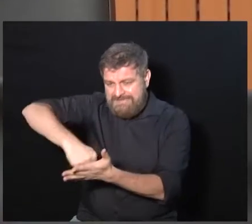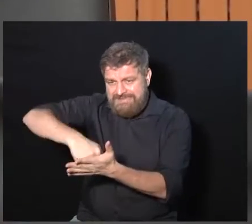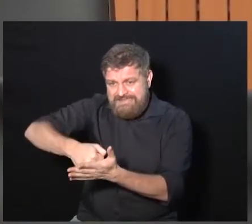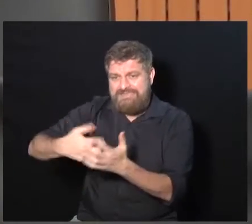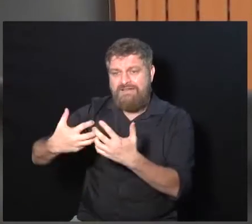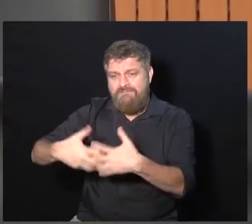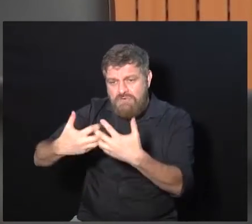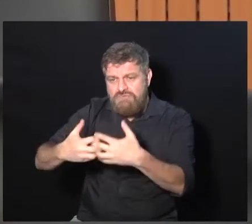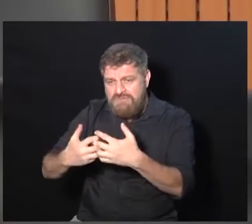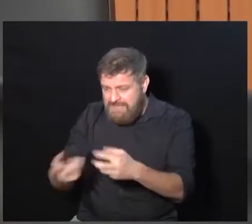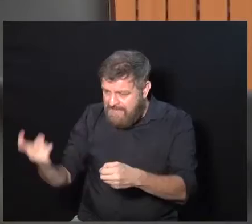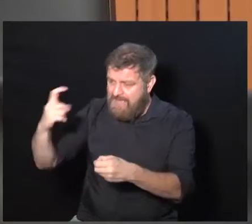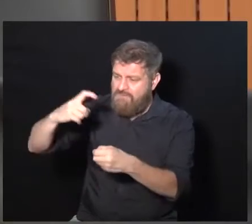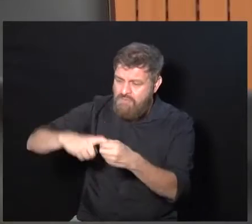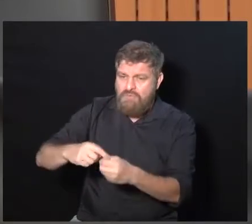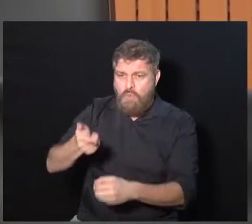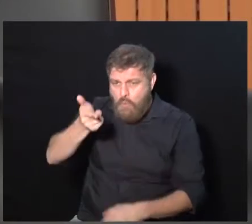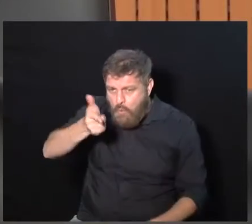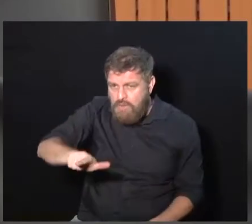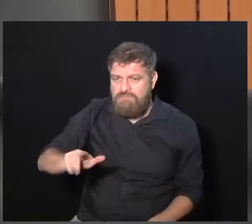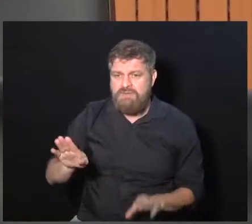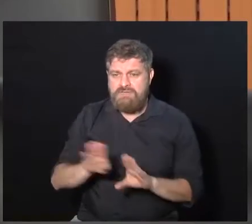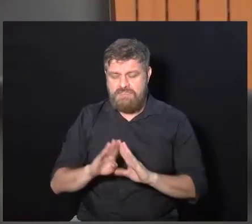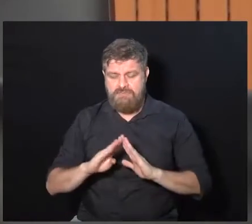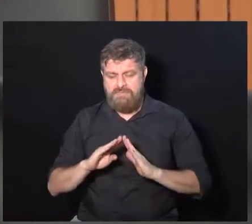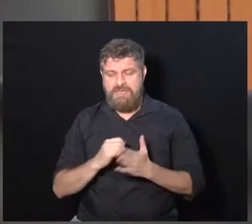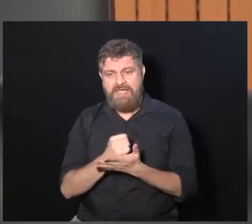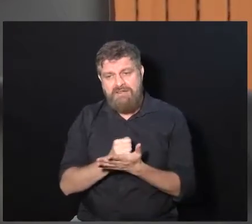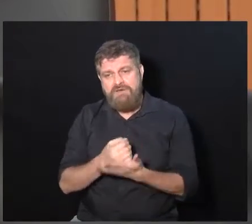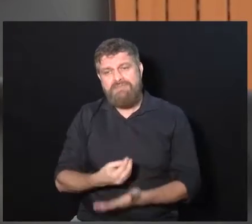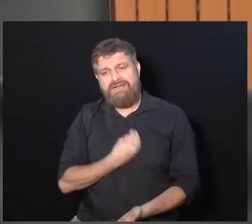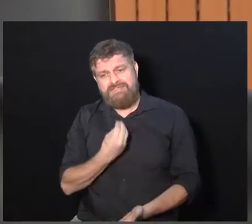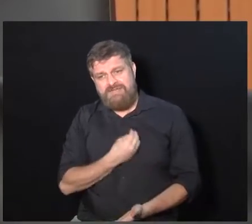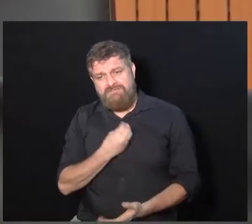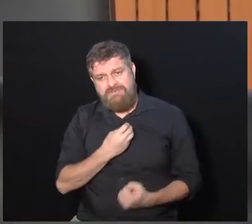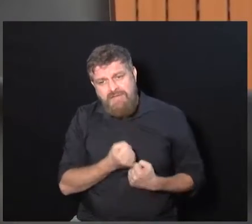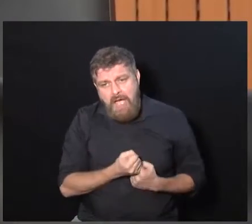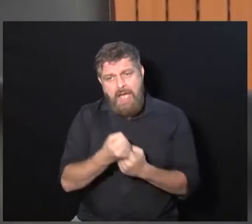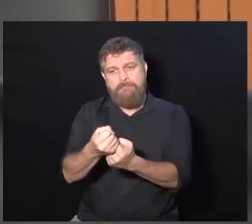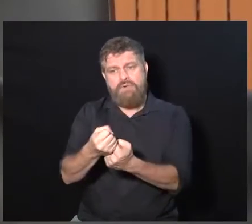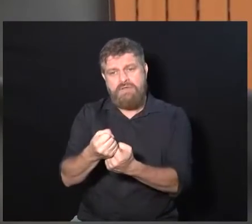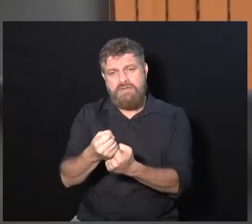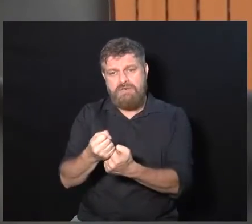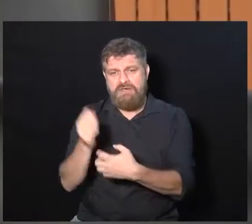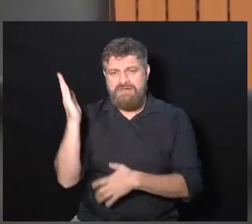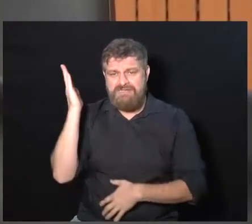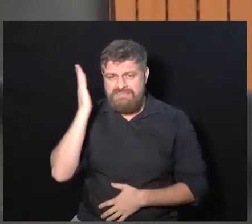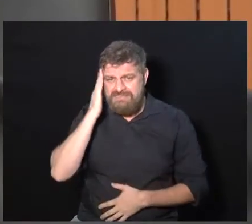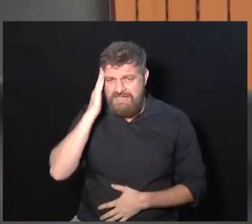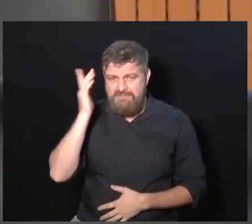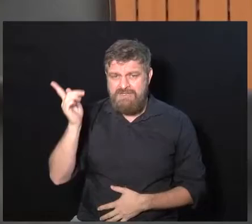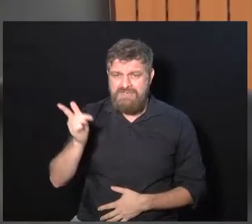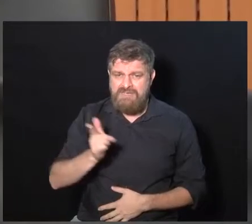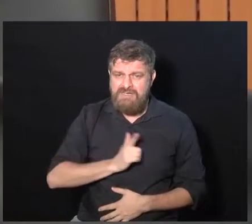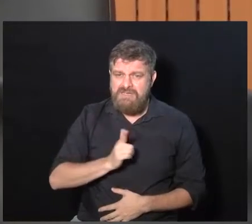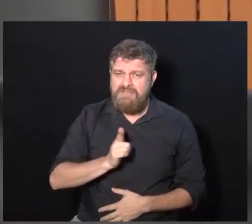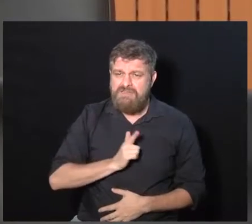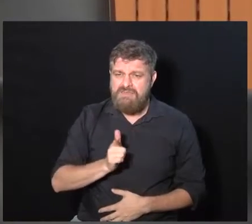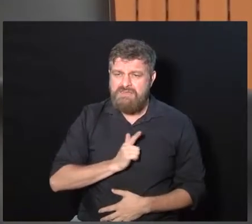reabrir, o apoio com as farmácias vivas, porque sabe-se muito bem que ela tem